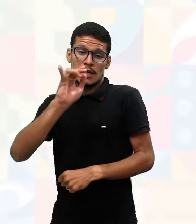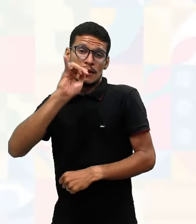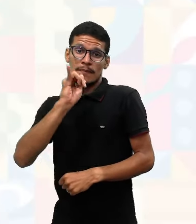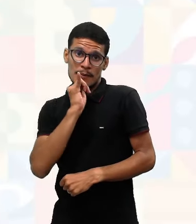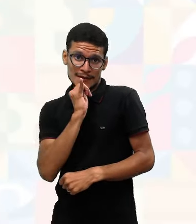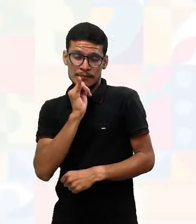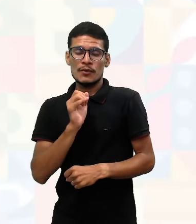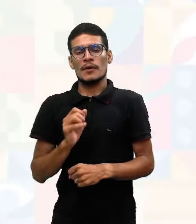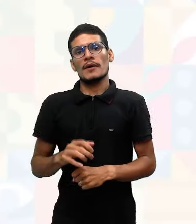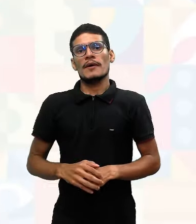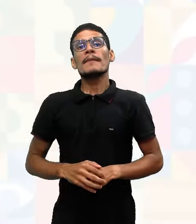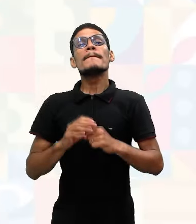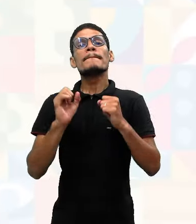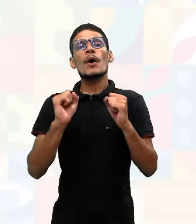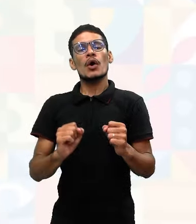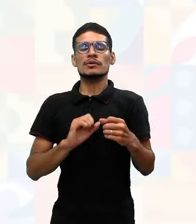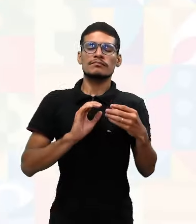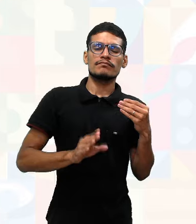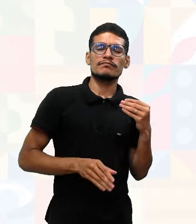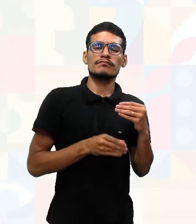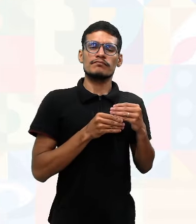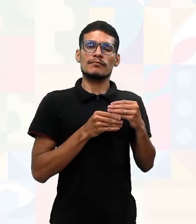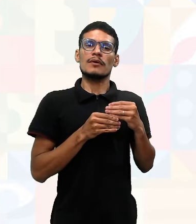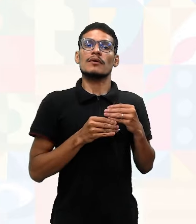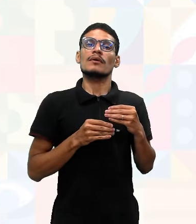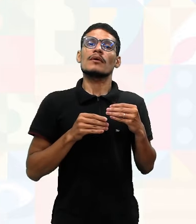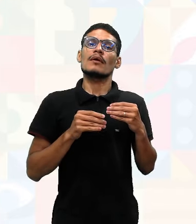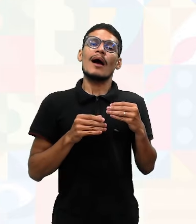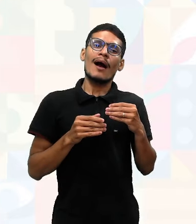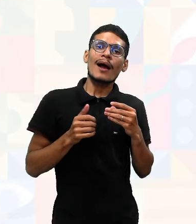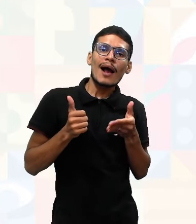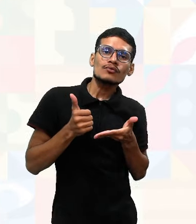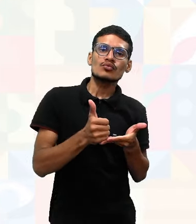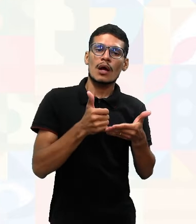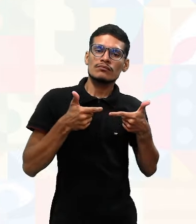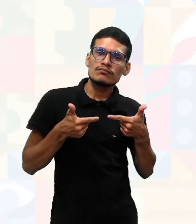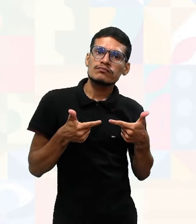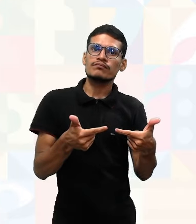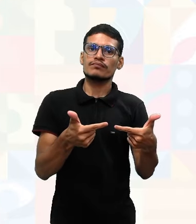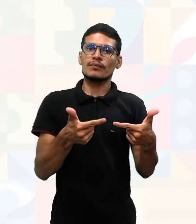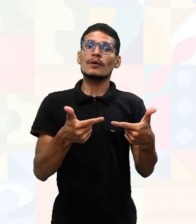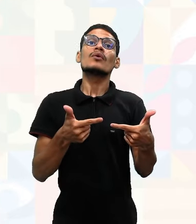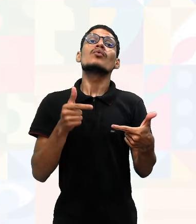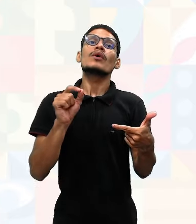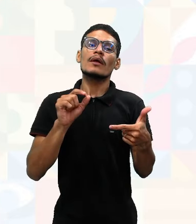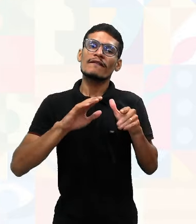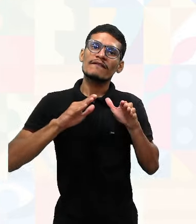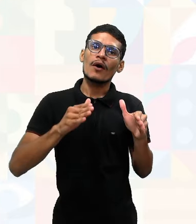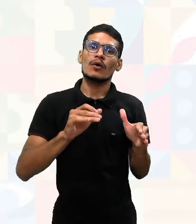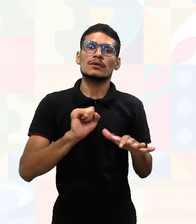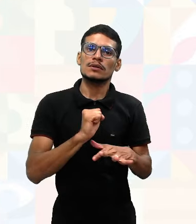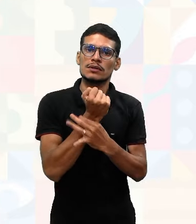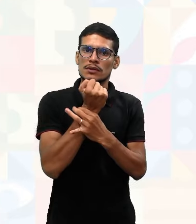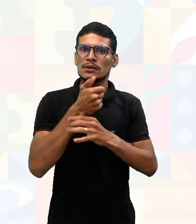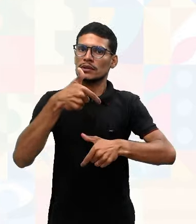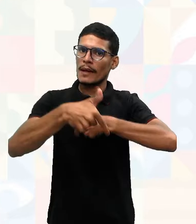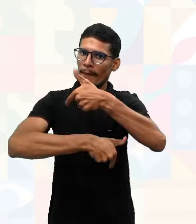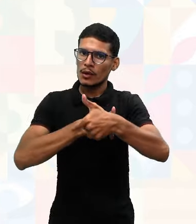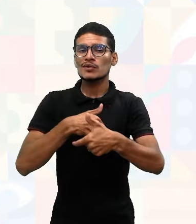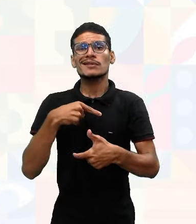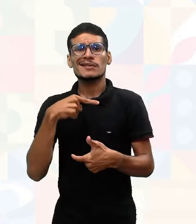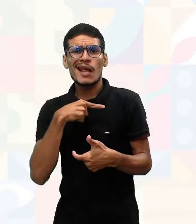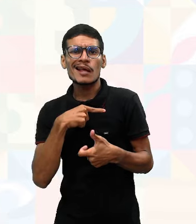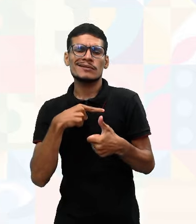ser agregados a essa luta em favor, digamos assim, da segurança do trabalho. Entre elas existem